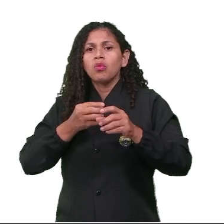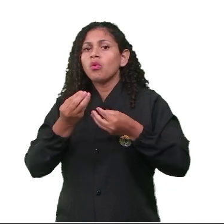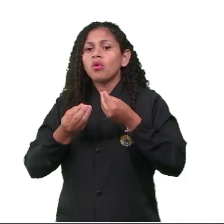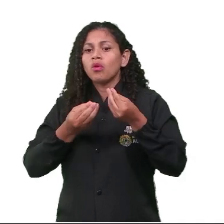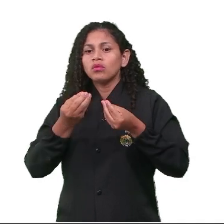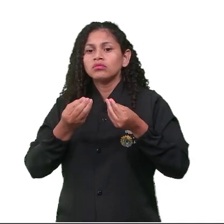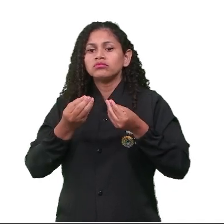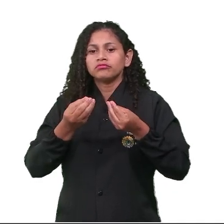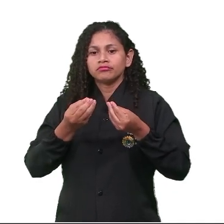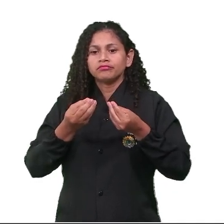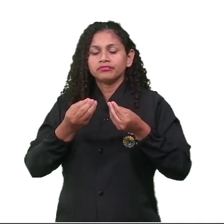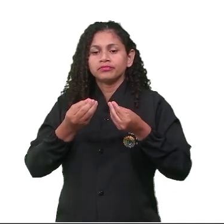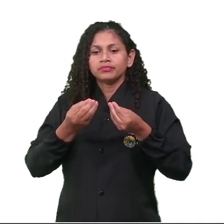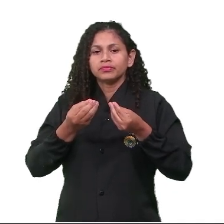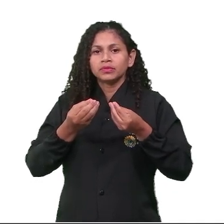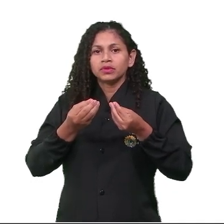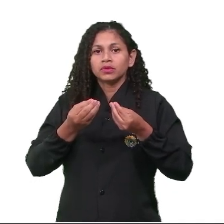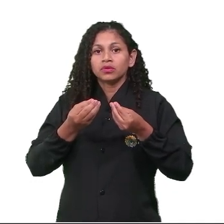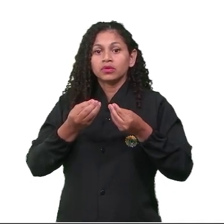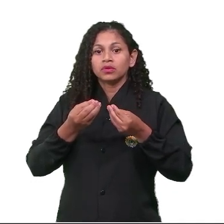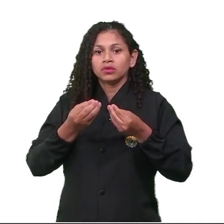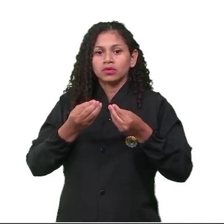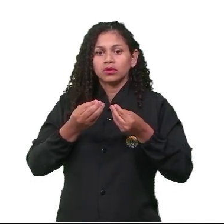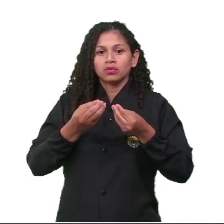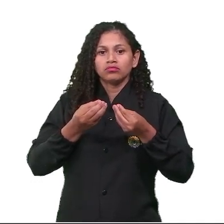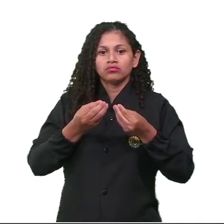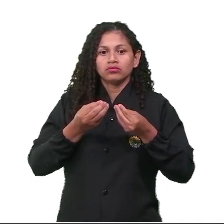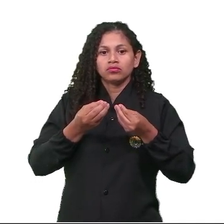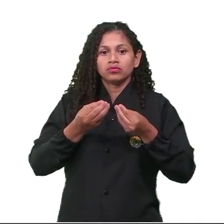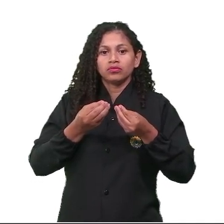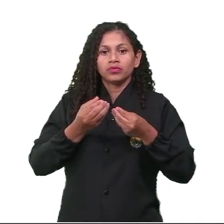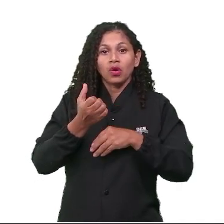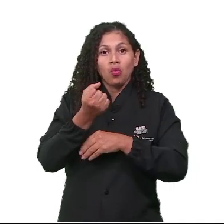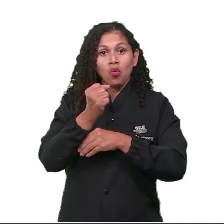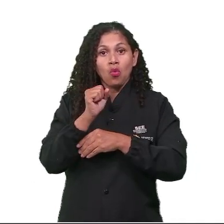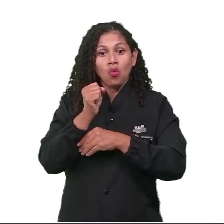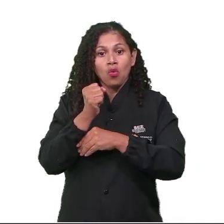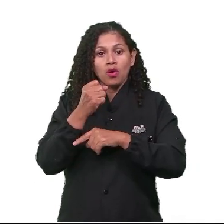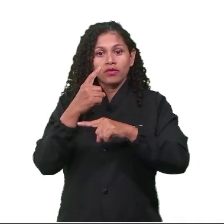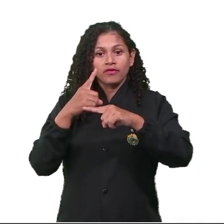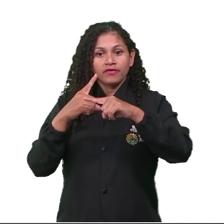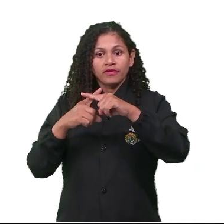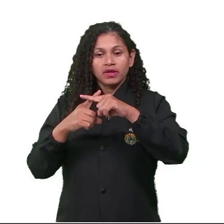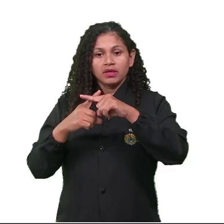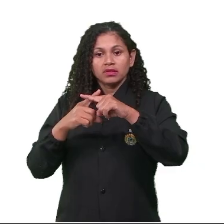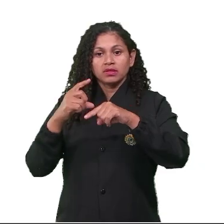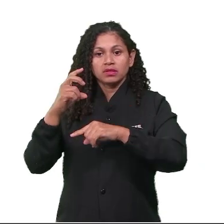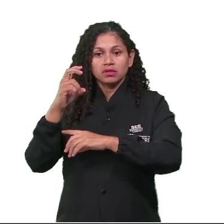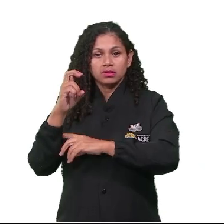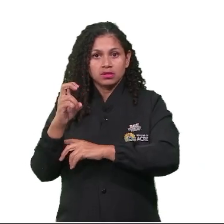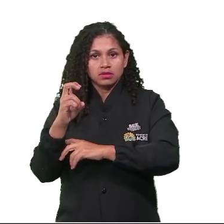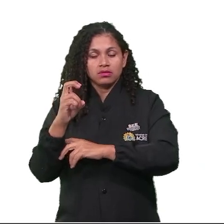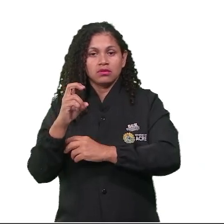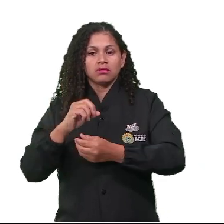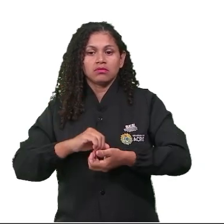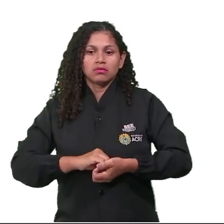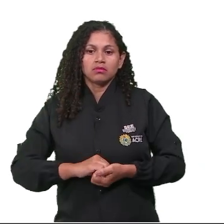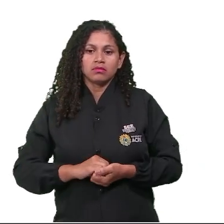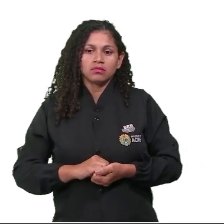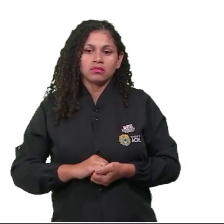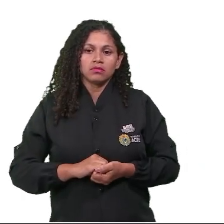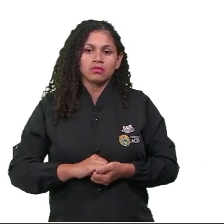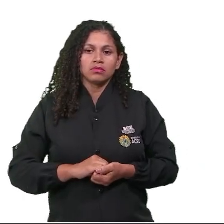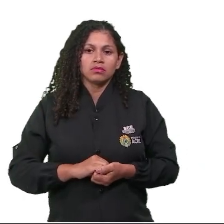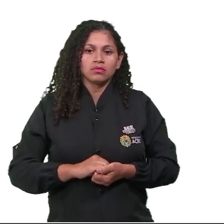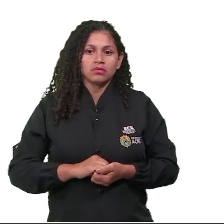multiplicar, comprimento vezes largura. Então, se eu fizer 8 vezes 5, vou até colocar entre parênteses. Se eu